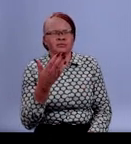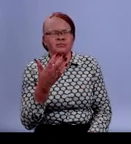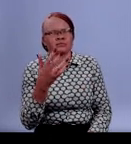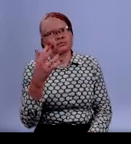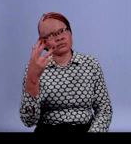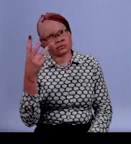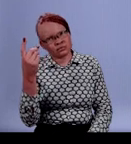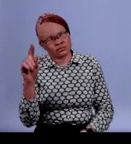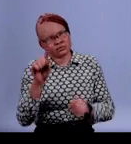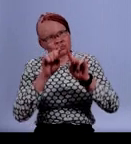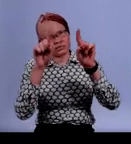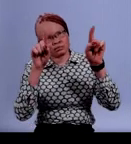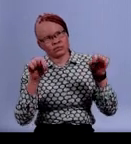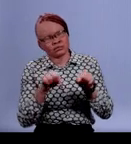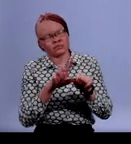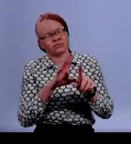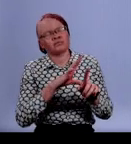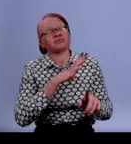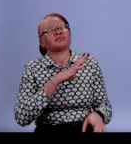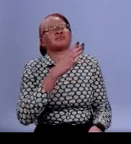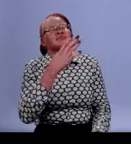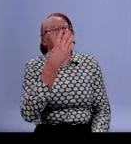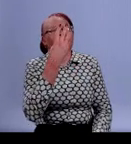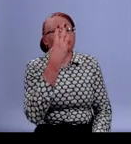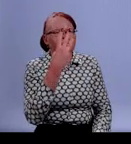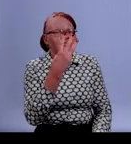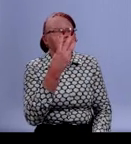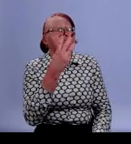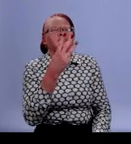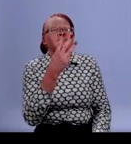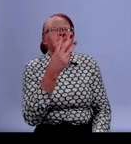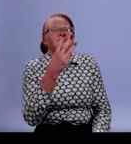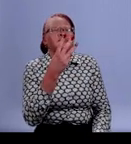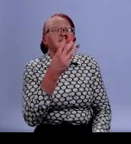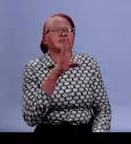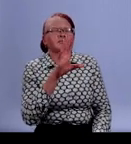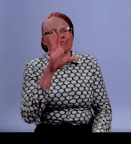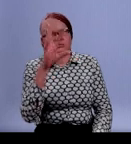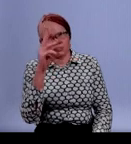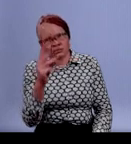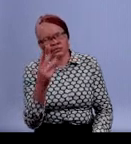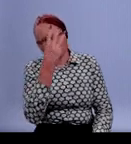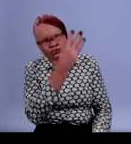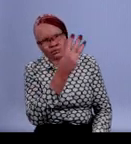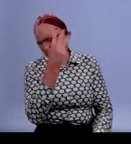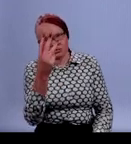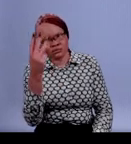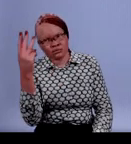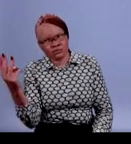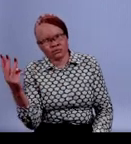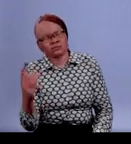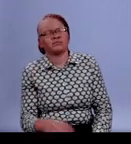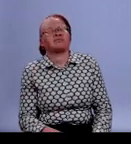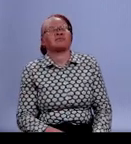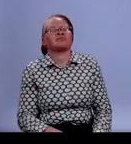um outro quadrado temos três quando a quadradinhos aqui também 33